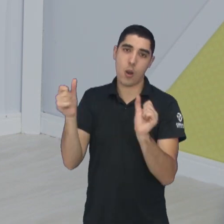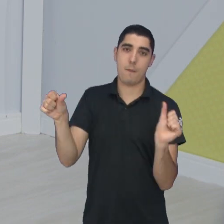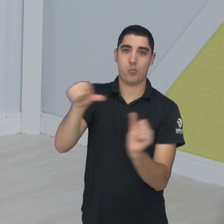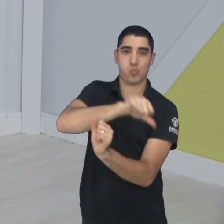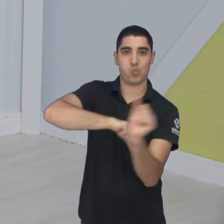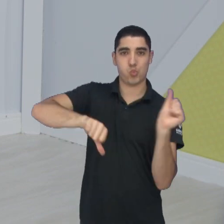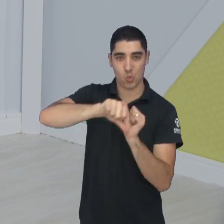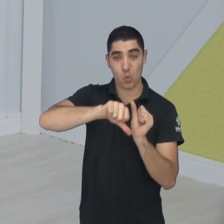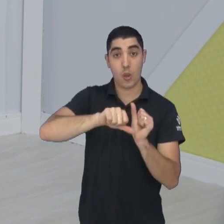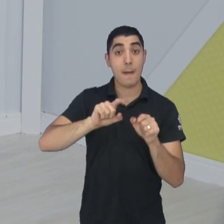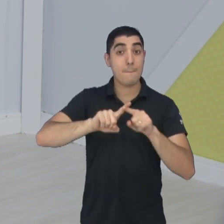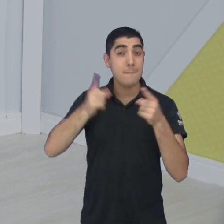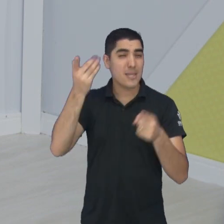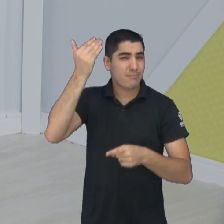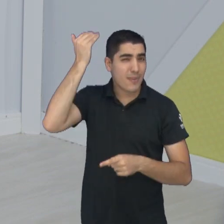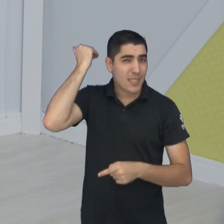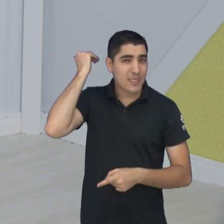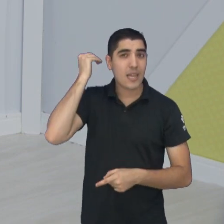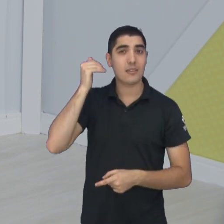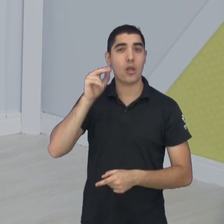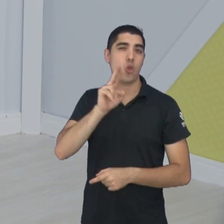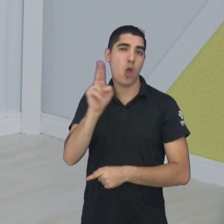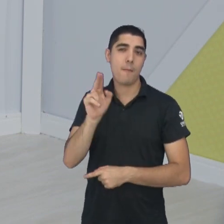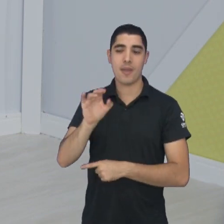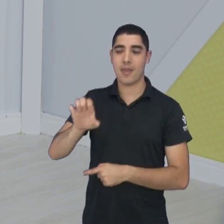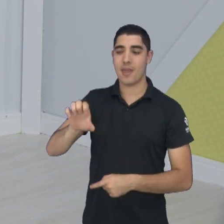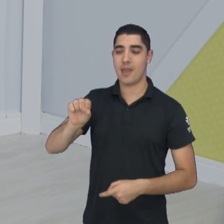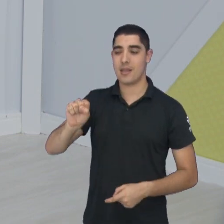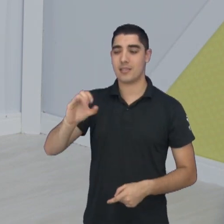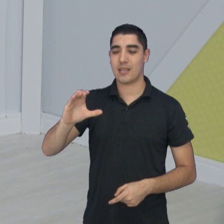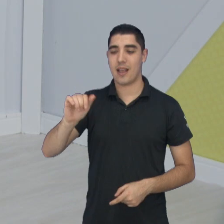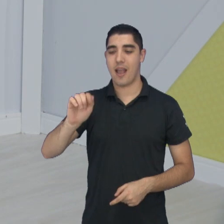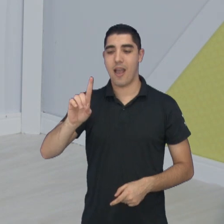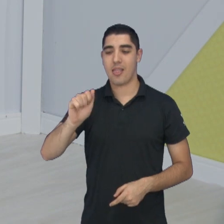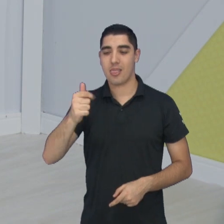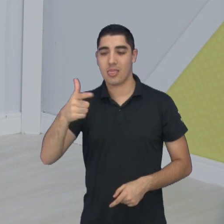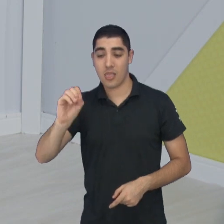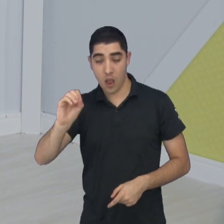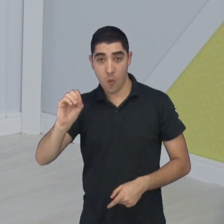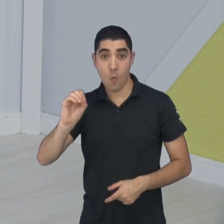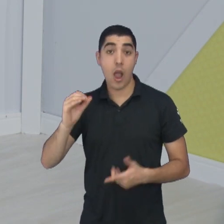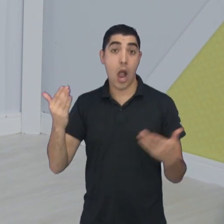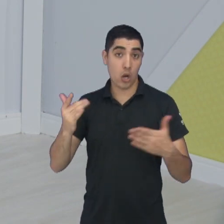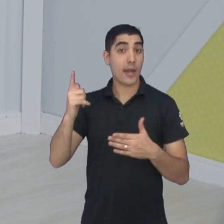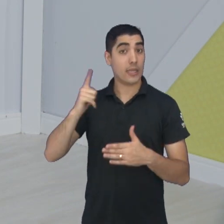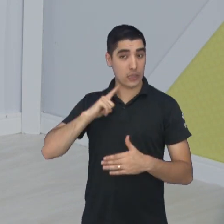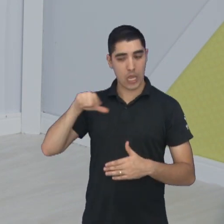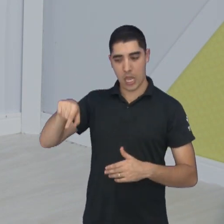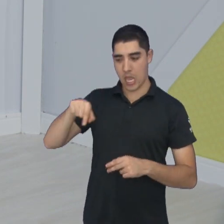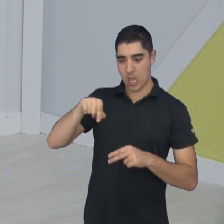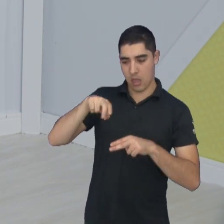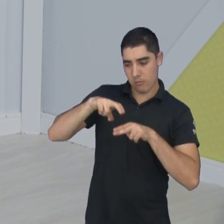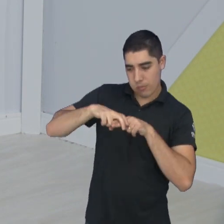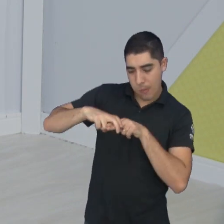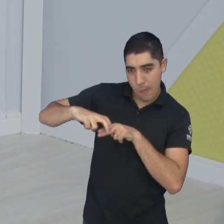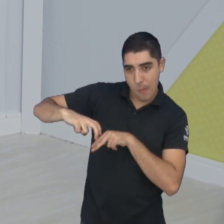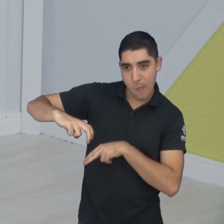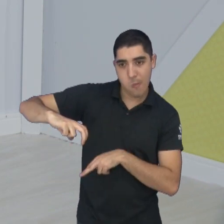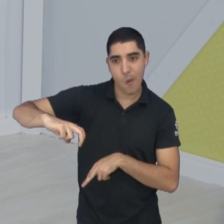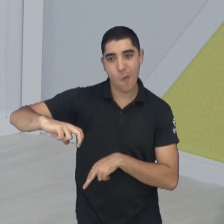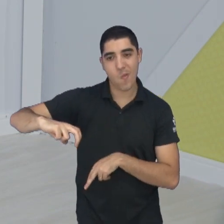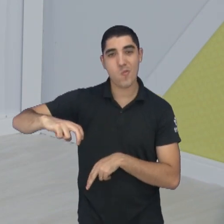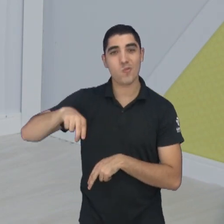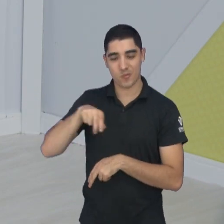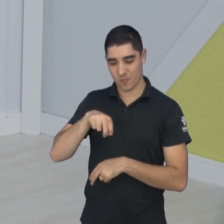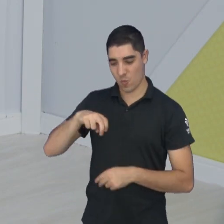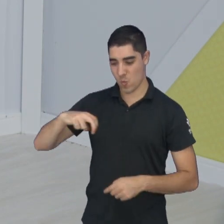mas antigamente, que era chamado mesmo de escadão, porque era a entrada do Martins Pereira, agora ele tem aquela curvinha, aliás, sempre teve a curvinha, só que agora tem ali a